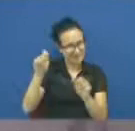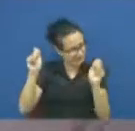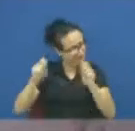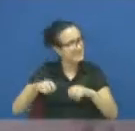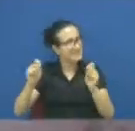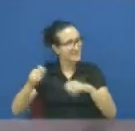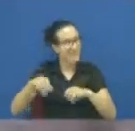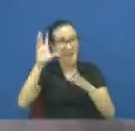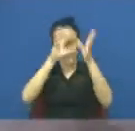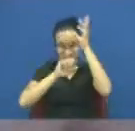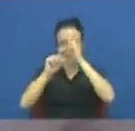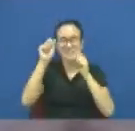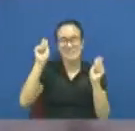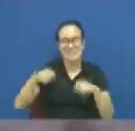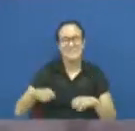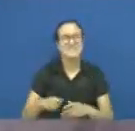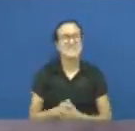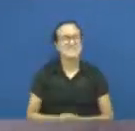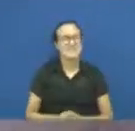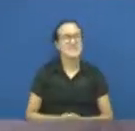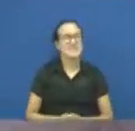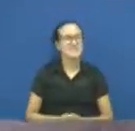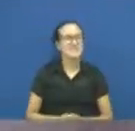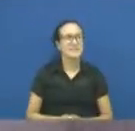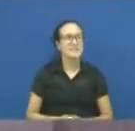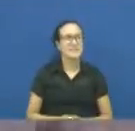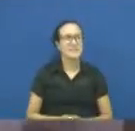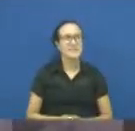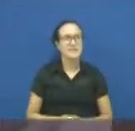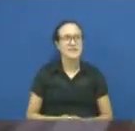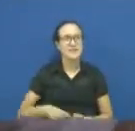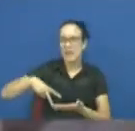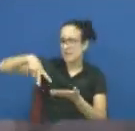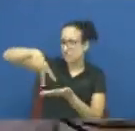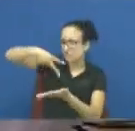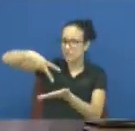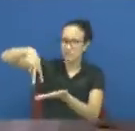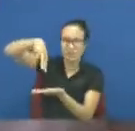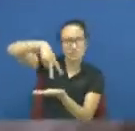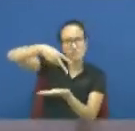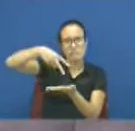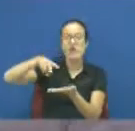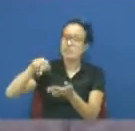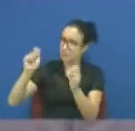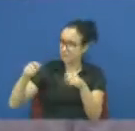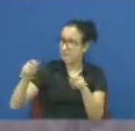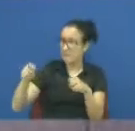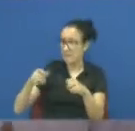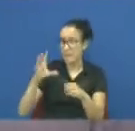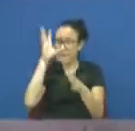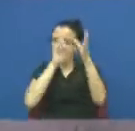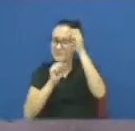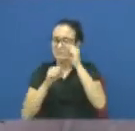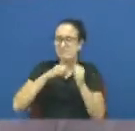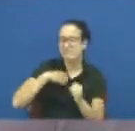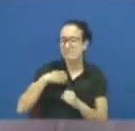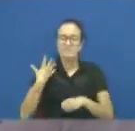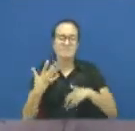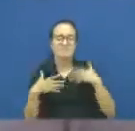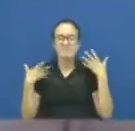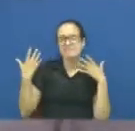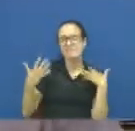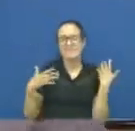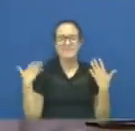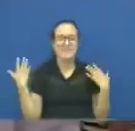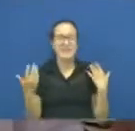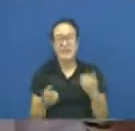funk que a gente vai, o funk não tem, mas o baile de velha guarda, e quando ele é bem tocado, como era tocado pelo Lote e sua orquestra,